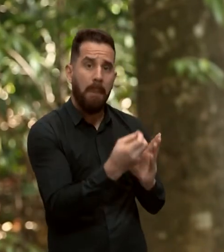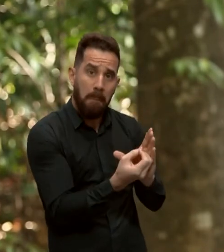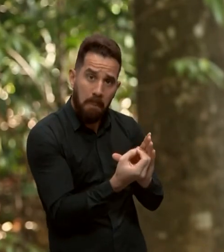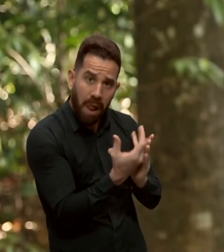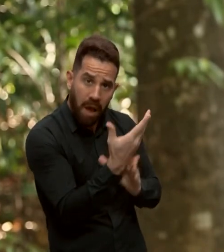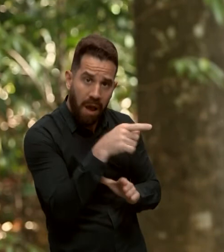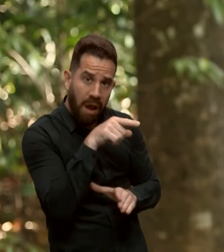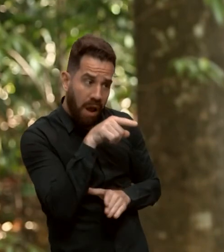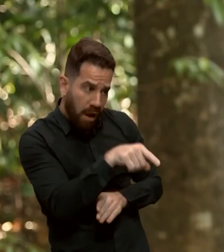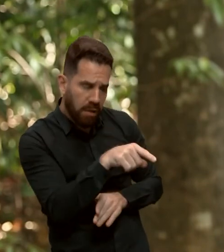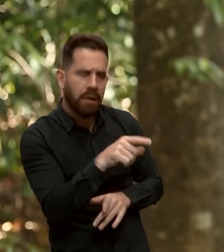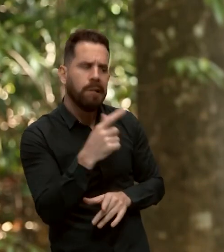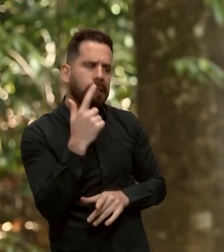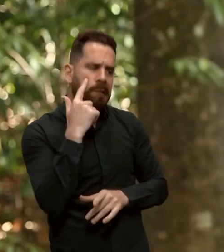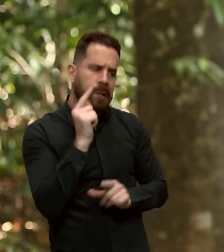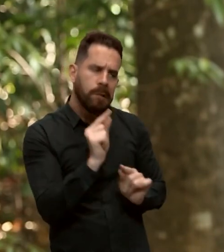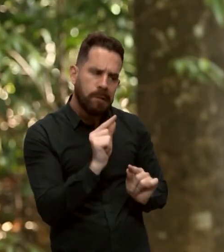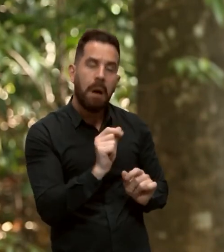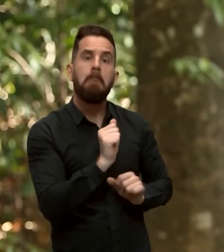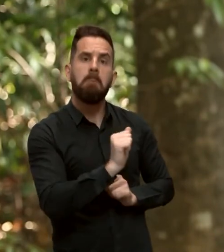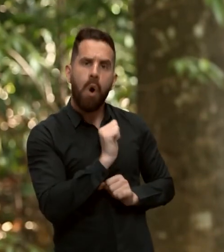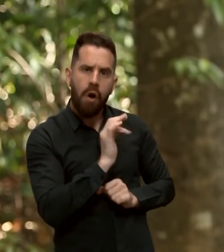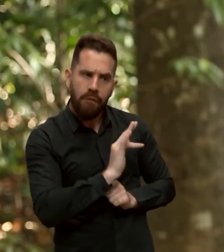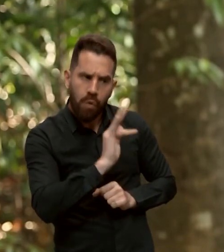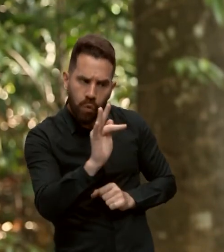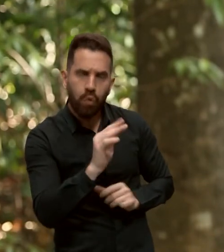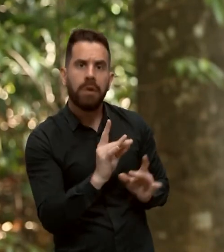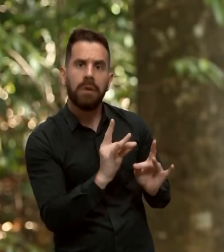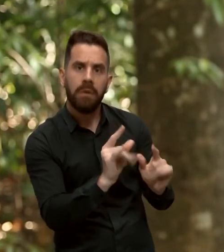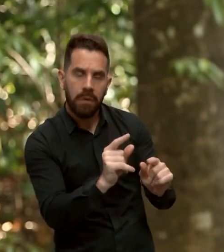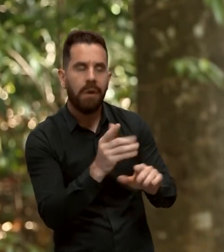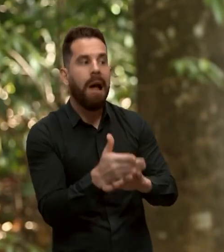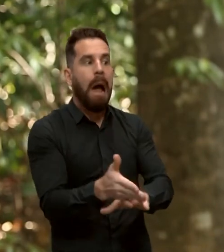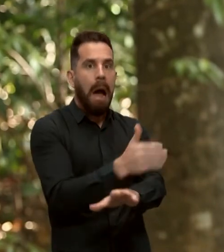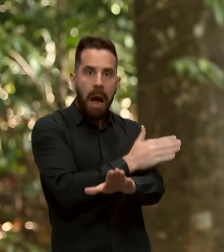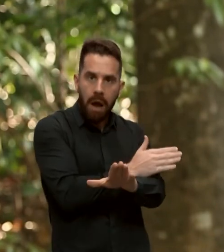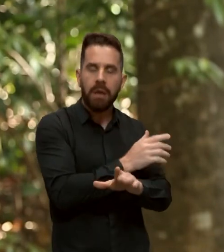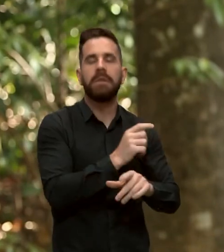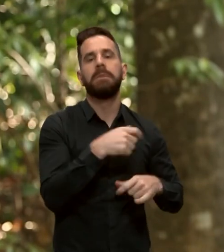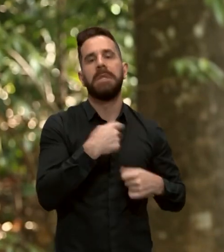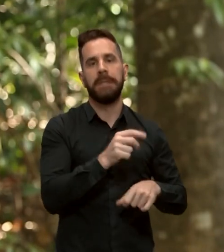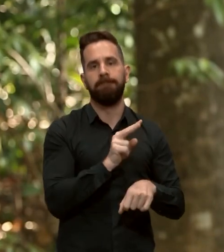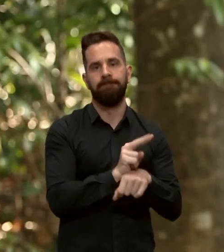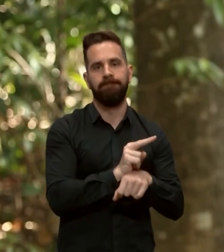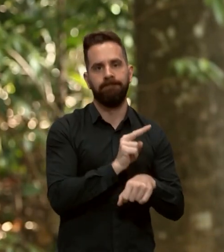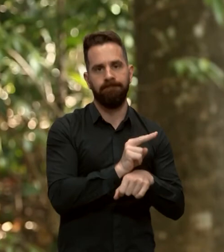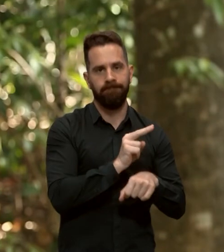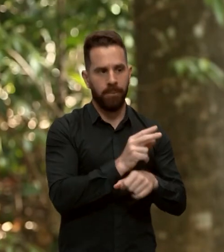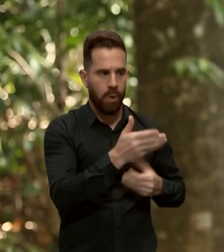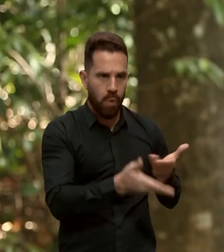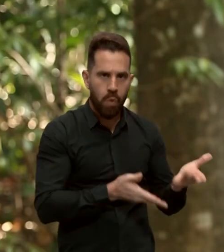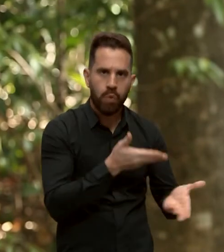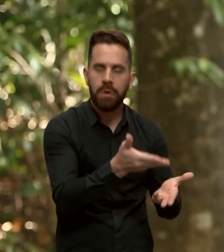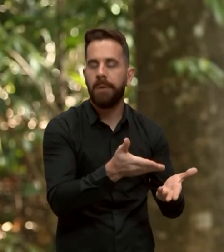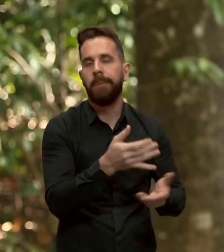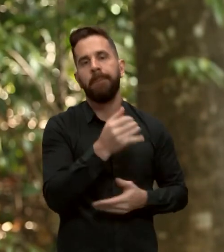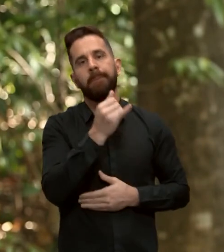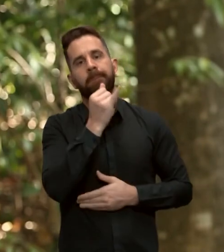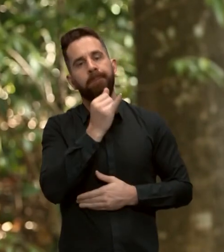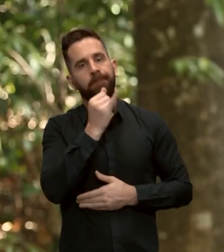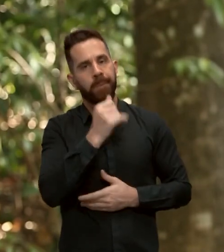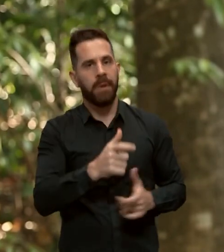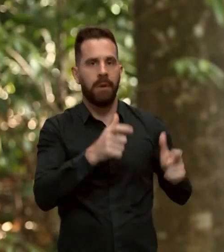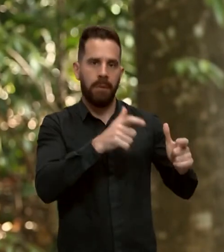que a espécie está ameaçada para que seja desenvolvida ações de conservação, como, por exemplo, conservações